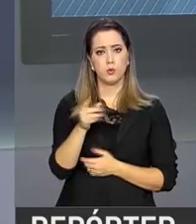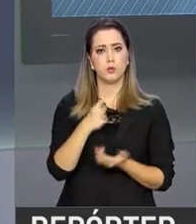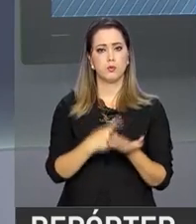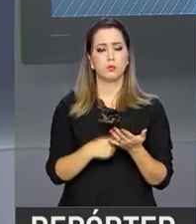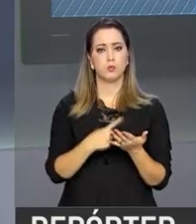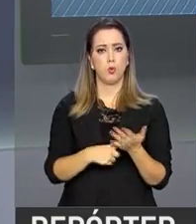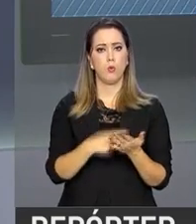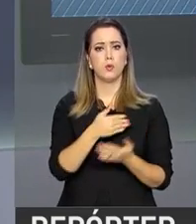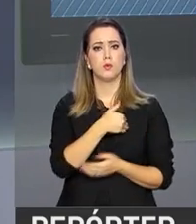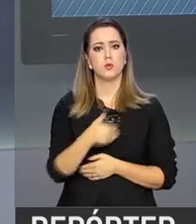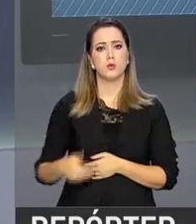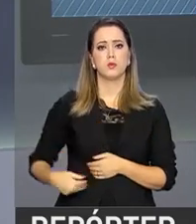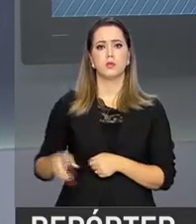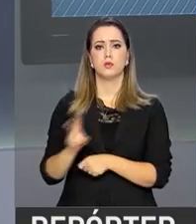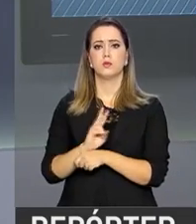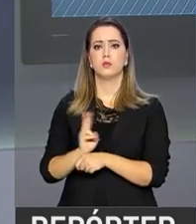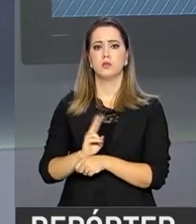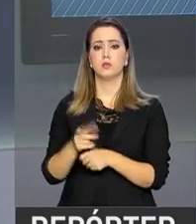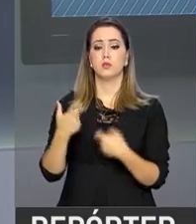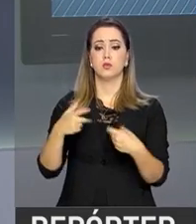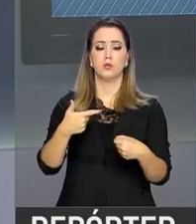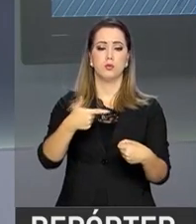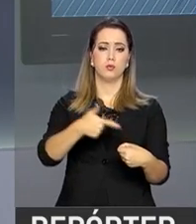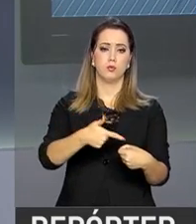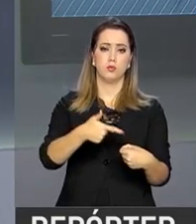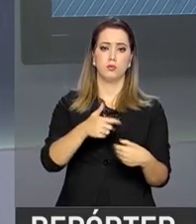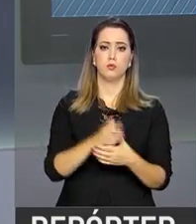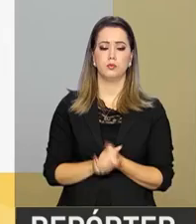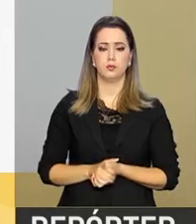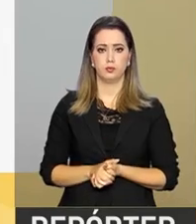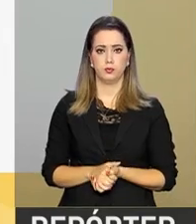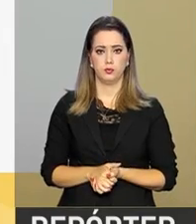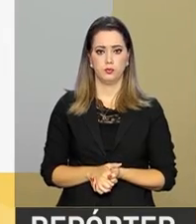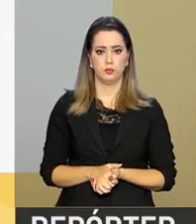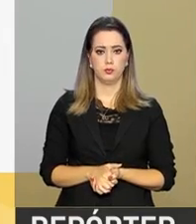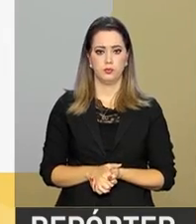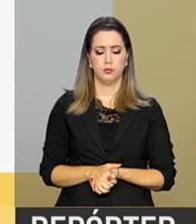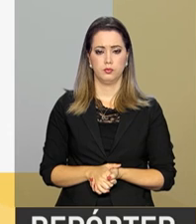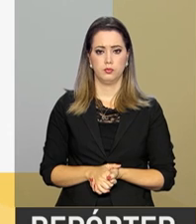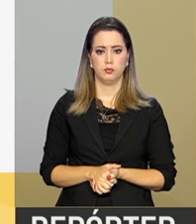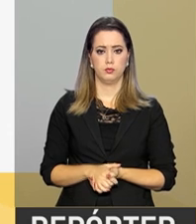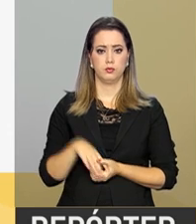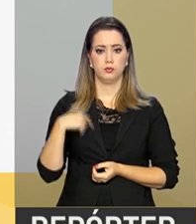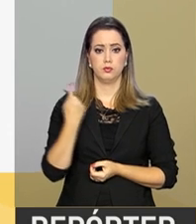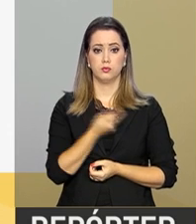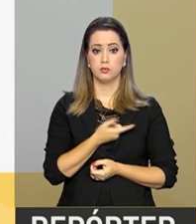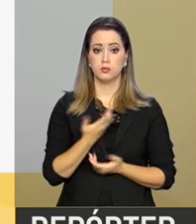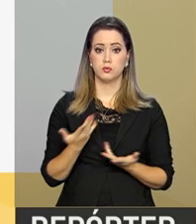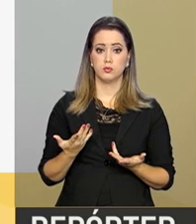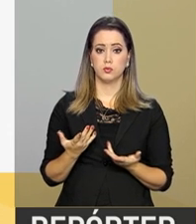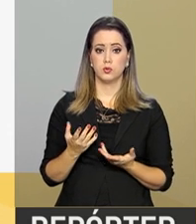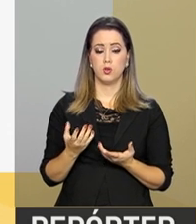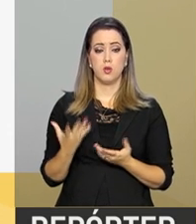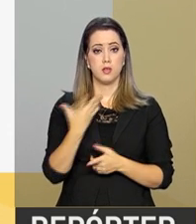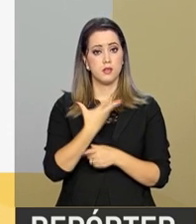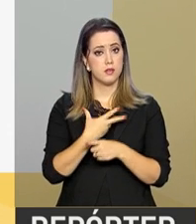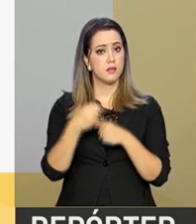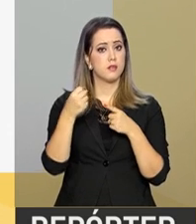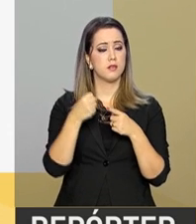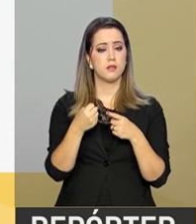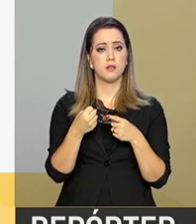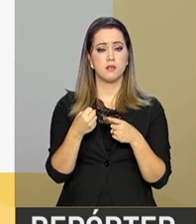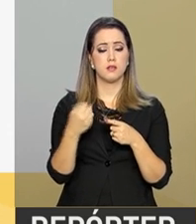fiscalizar a atuação dos postos de combustíveis nós recuperamos a petrobras se recuperamos